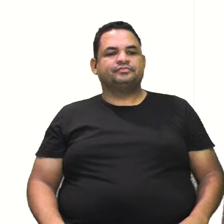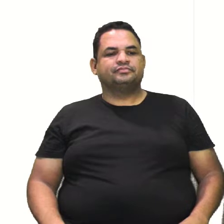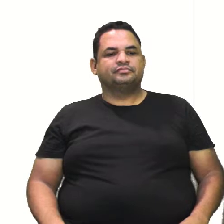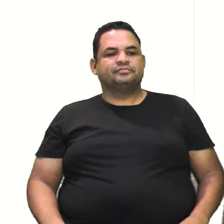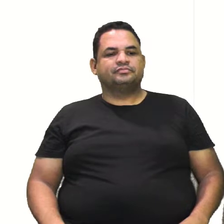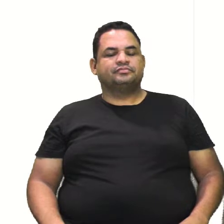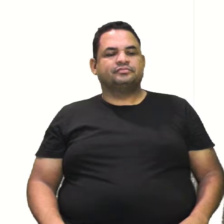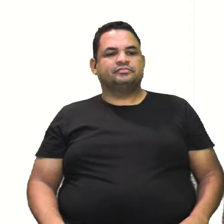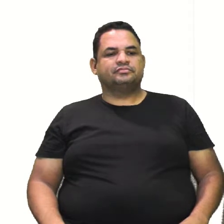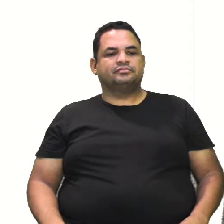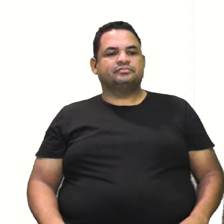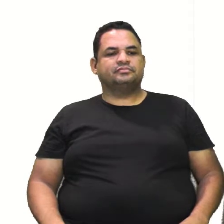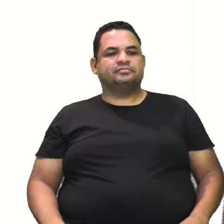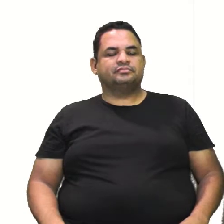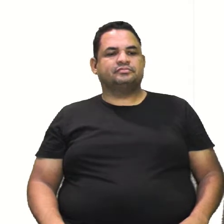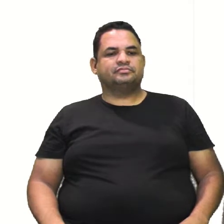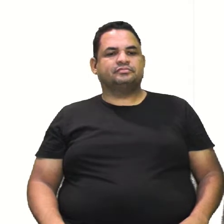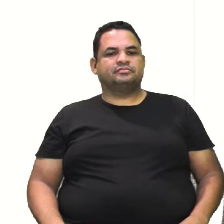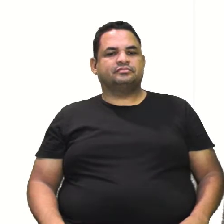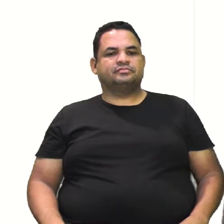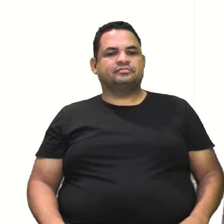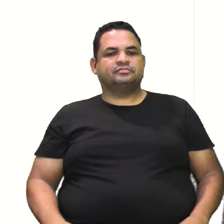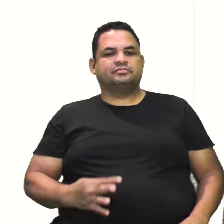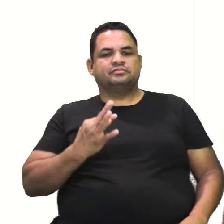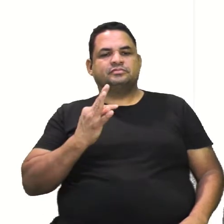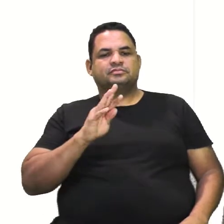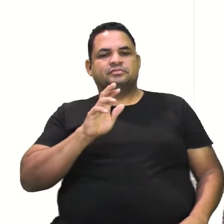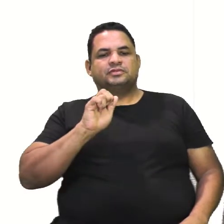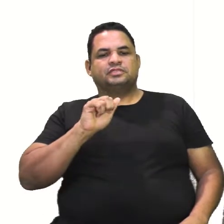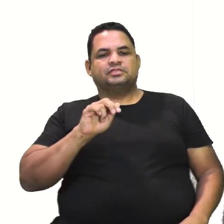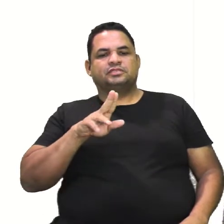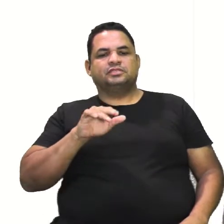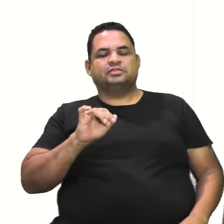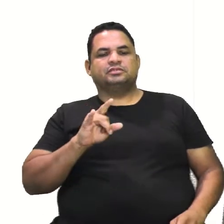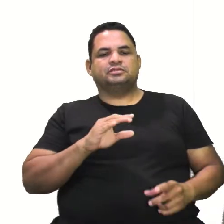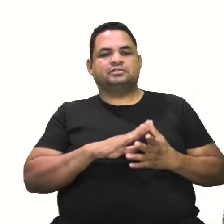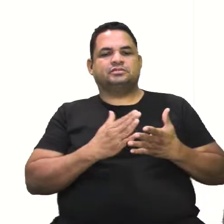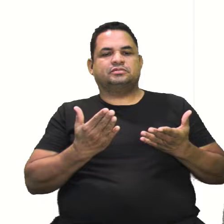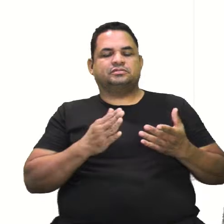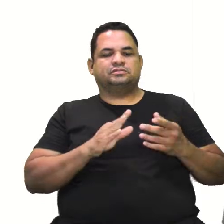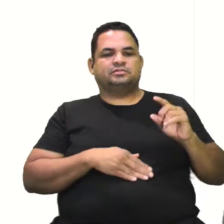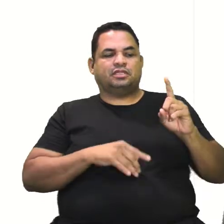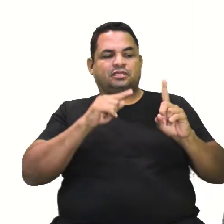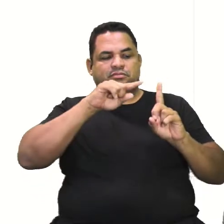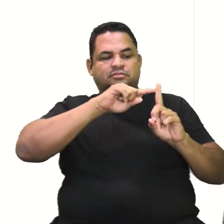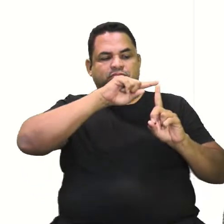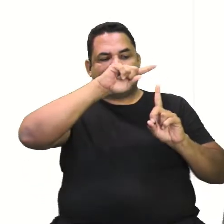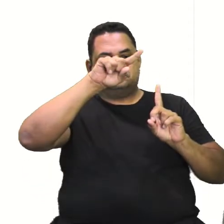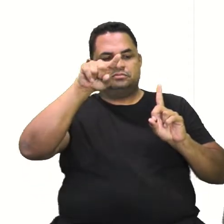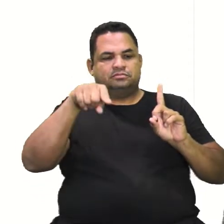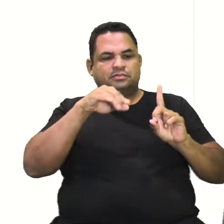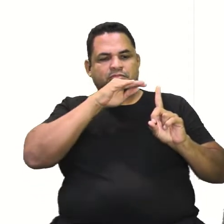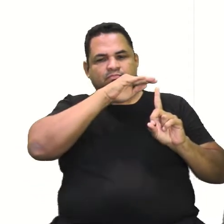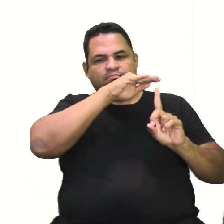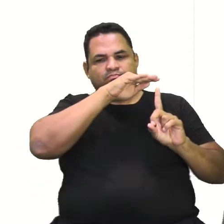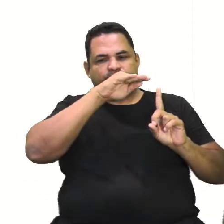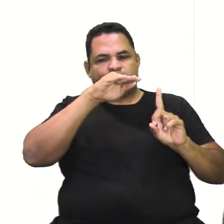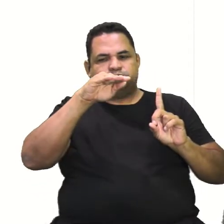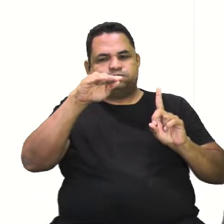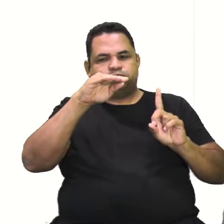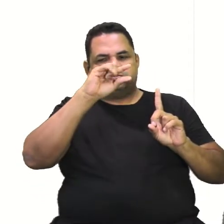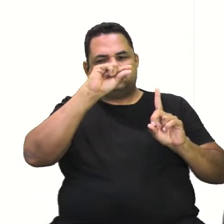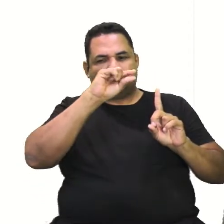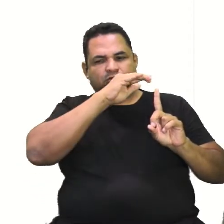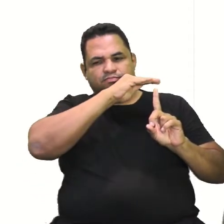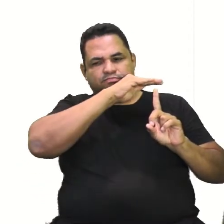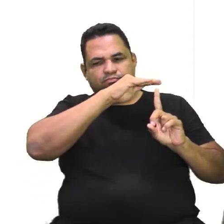raio está aqui e a distância é maior. Quando ela é tangente, o que acontece? Acontece que nesse caso o raio é igual